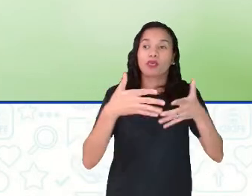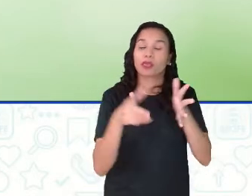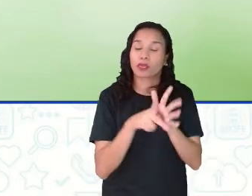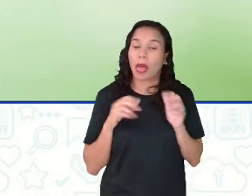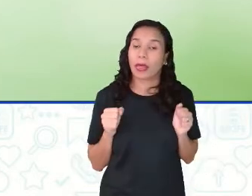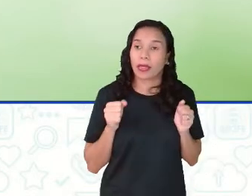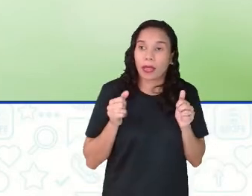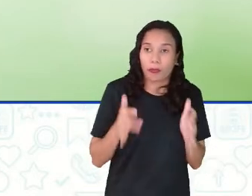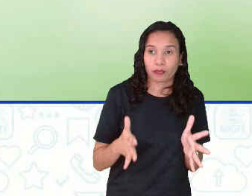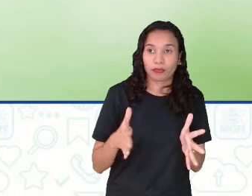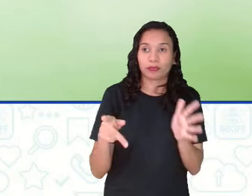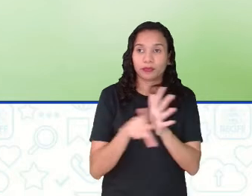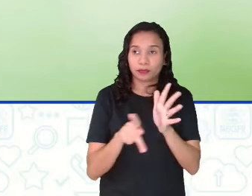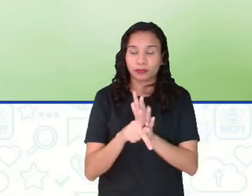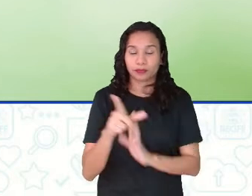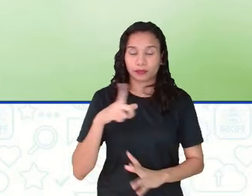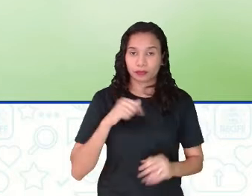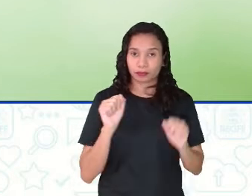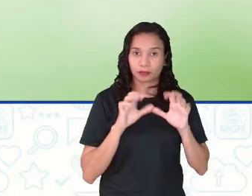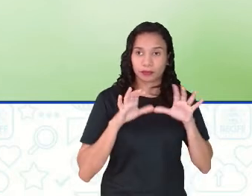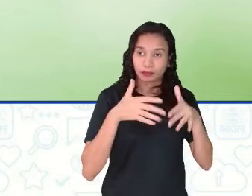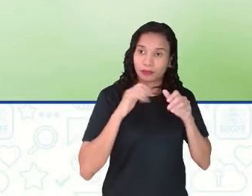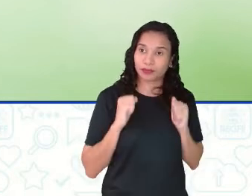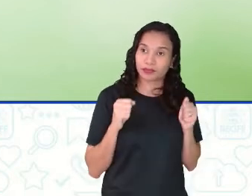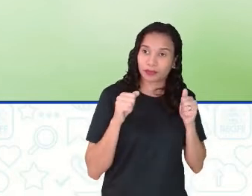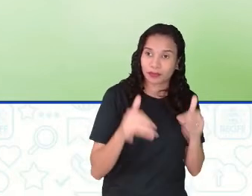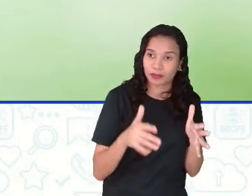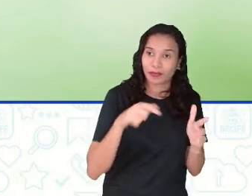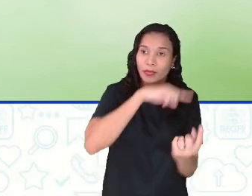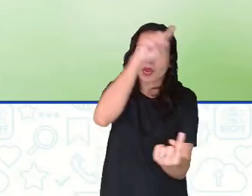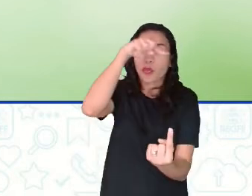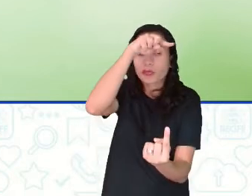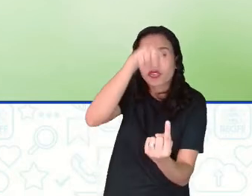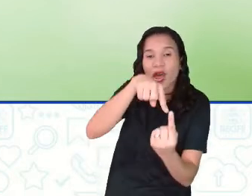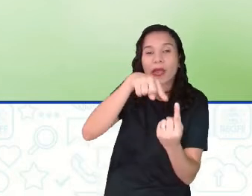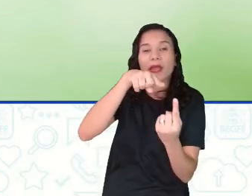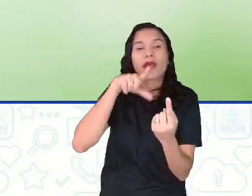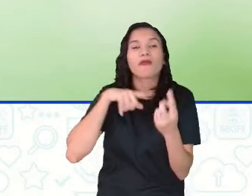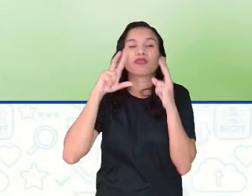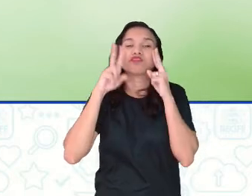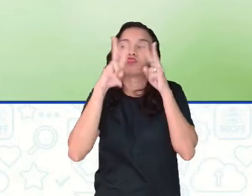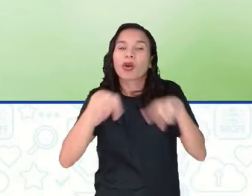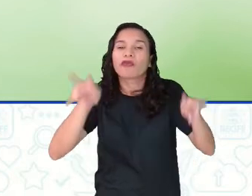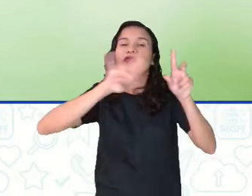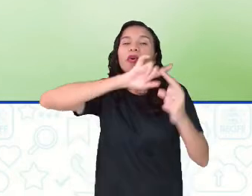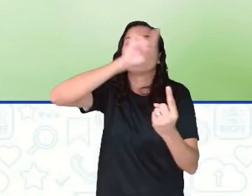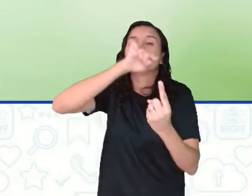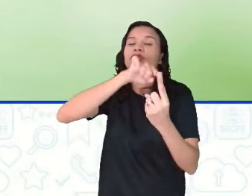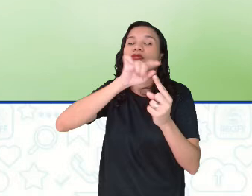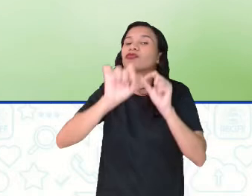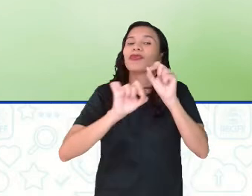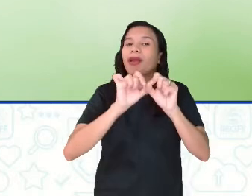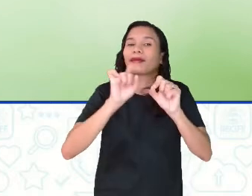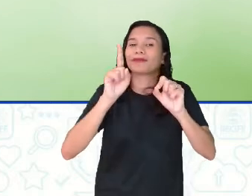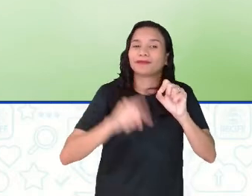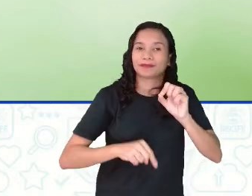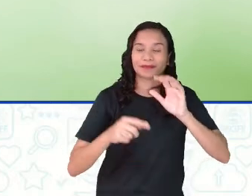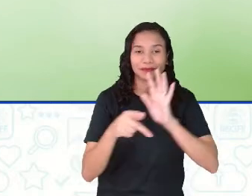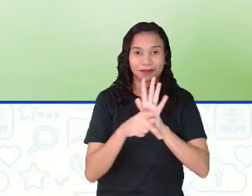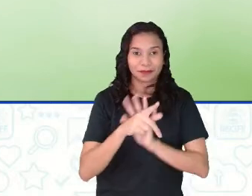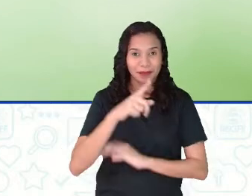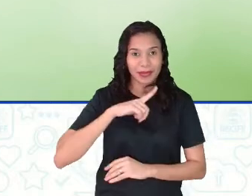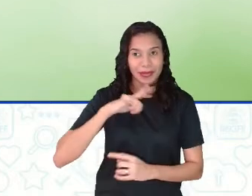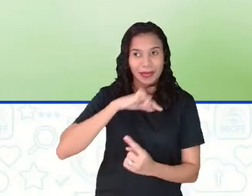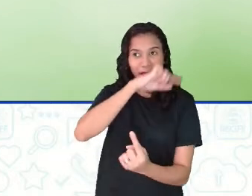ações. Então, essa economia verde é um conjunto de ações. Qual é o objetivo? O que ela visa, né? Qual é o objetivo dela? Ela tem